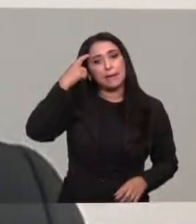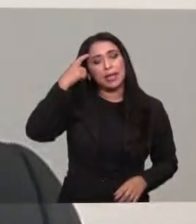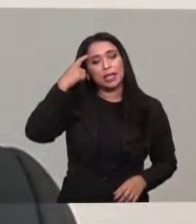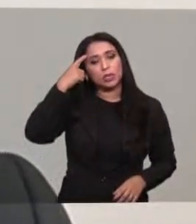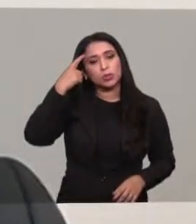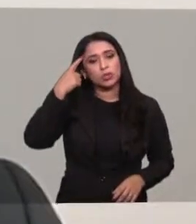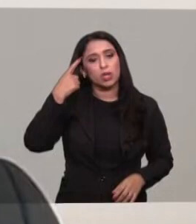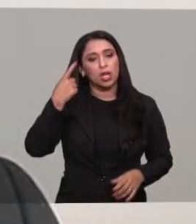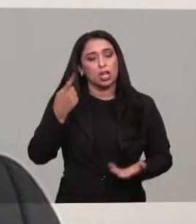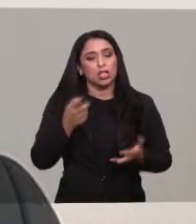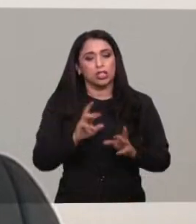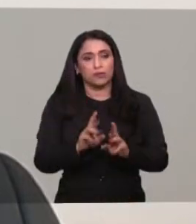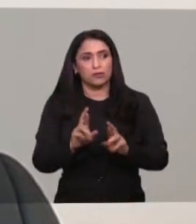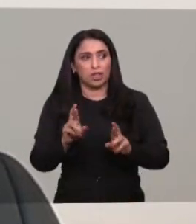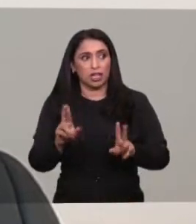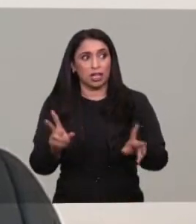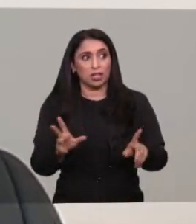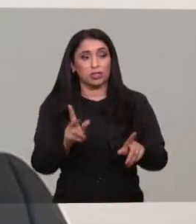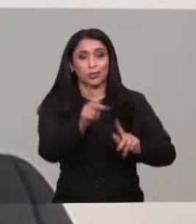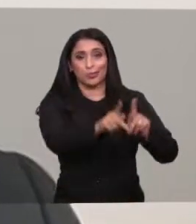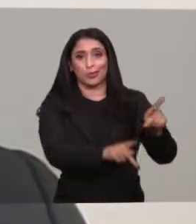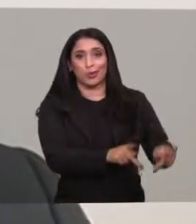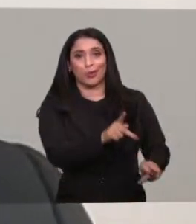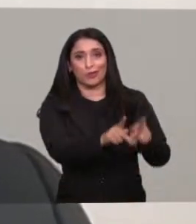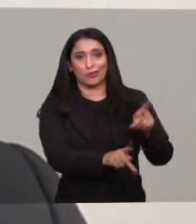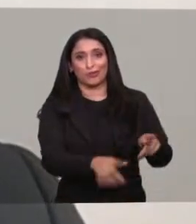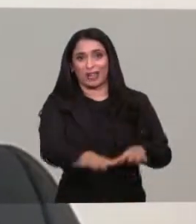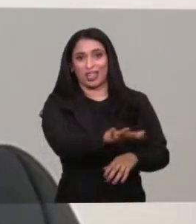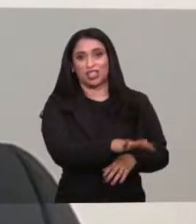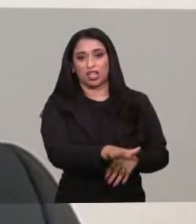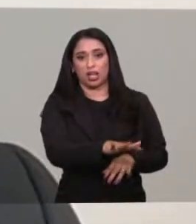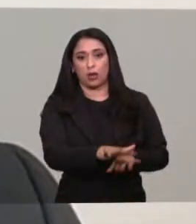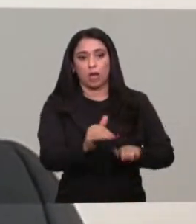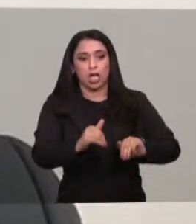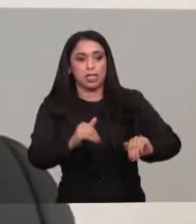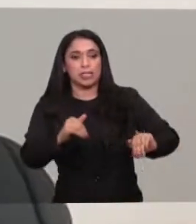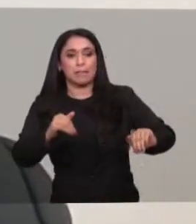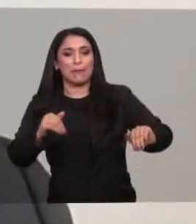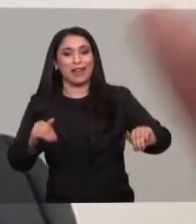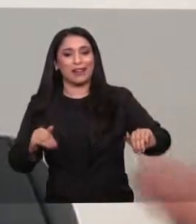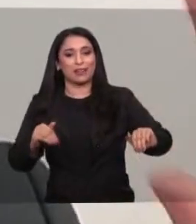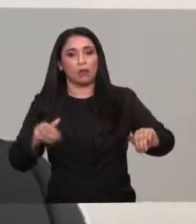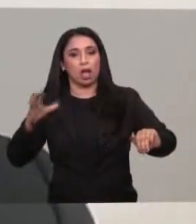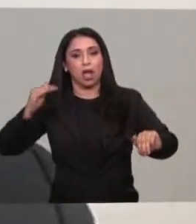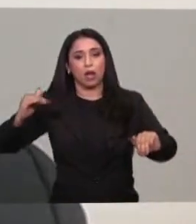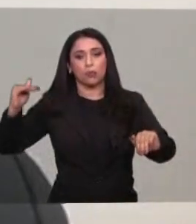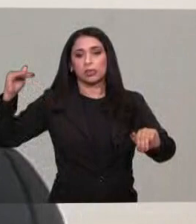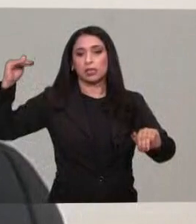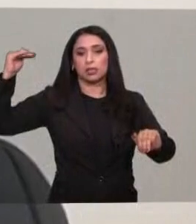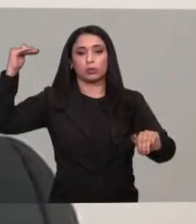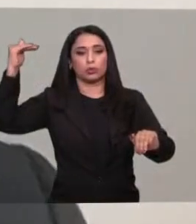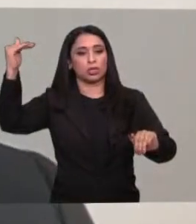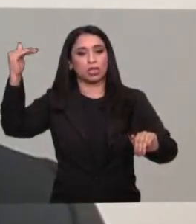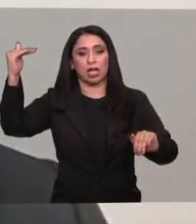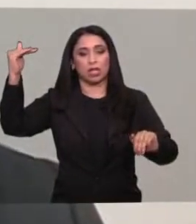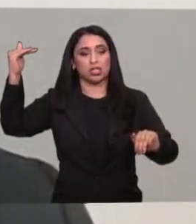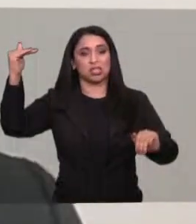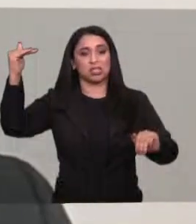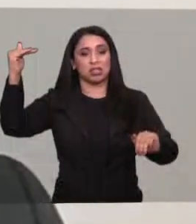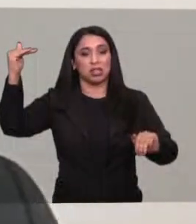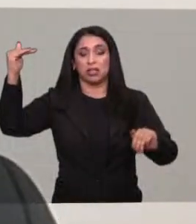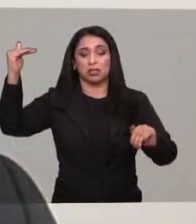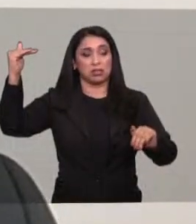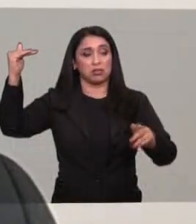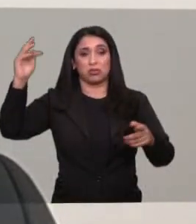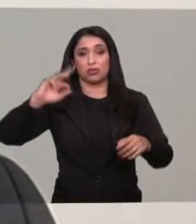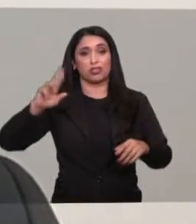afetos à população em geral, como se estivessem as autoridades acima das